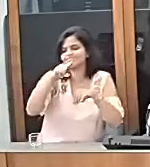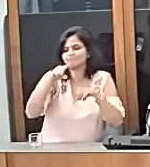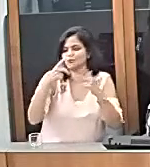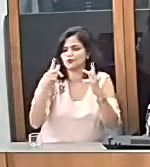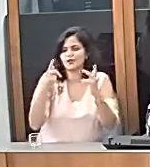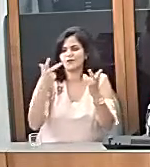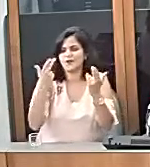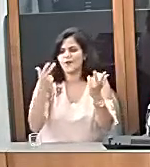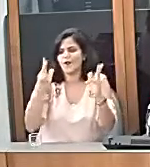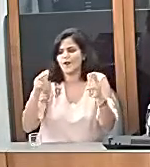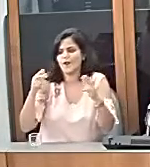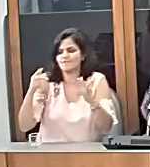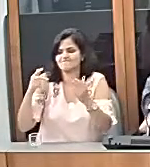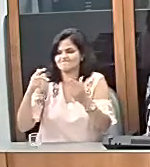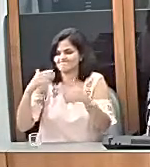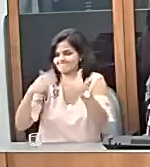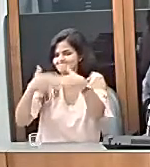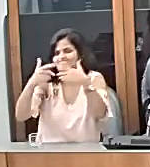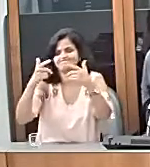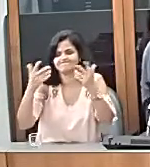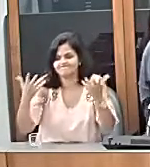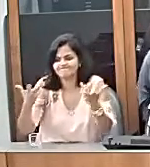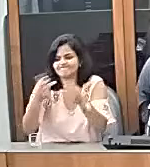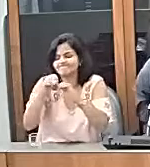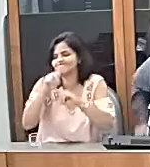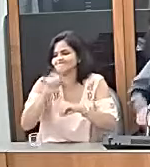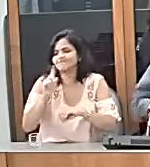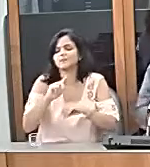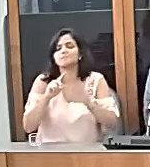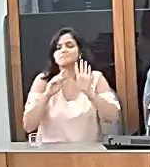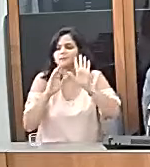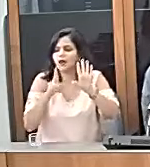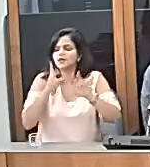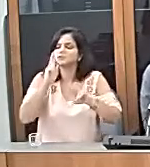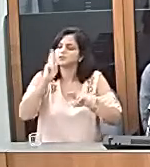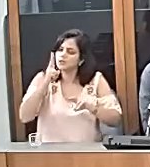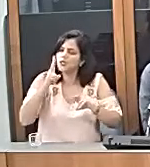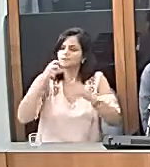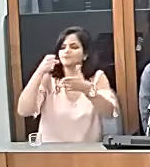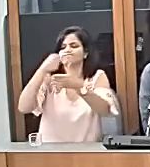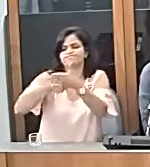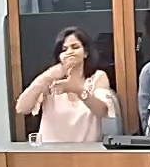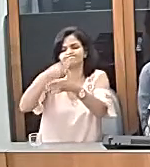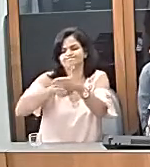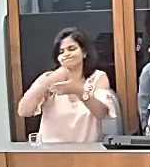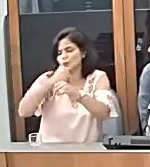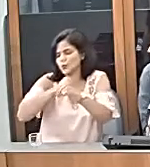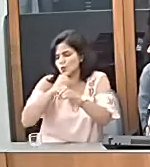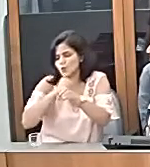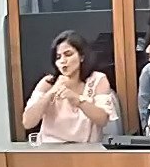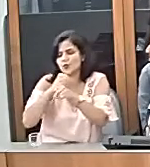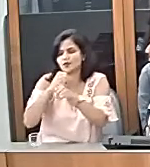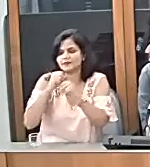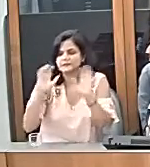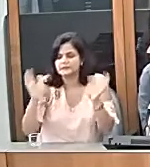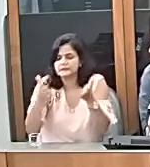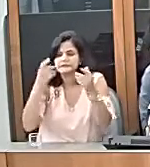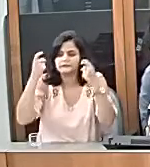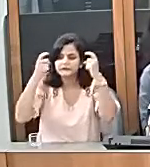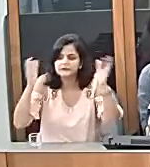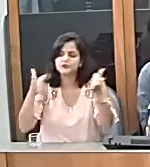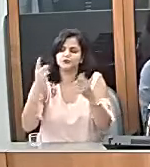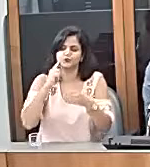falou um pouquinho do processo histórico dele, que não teve a mesma educação que nós, que fizemos uma graduação,